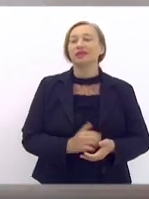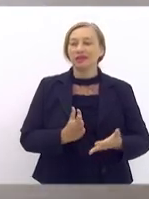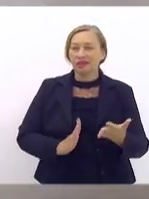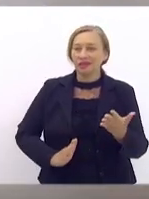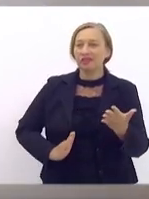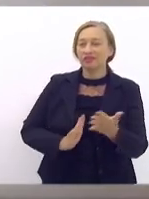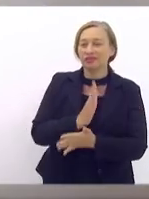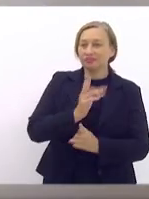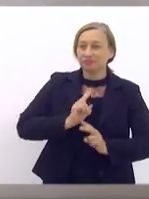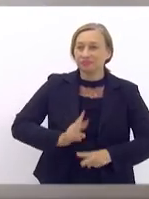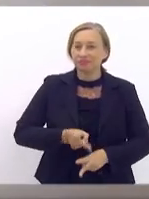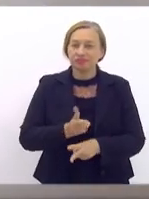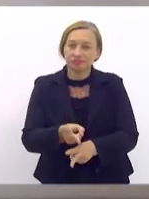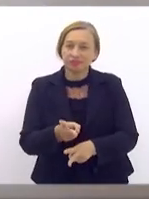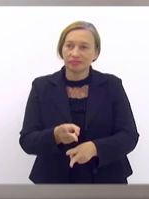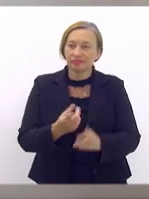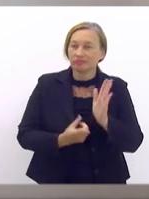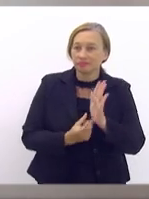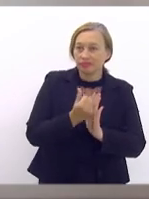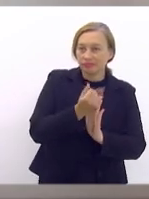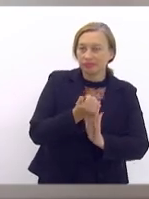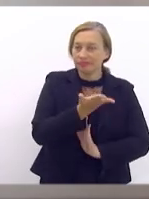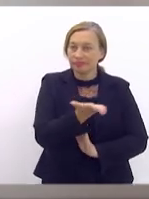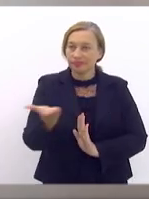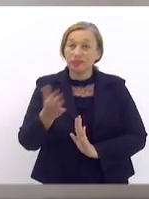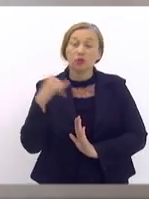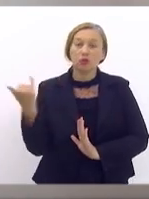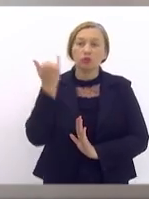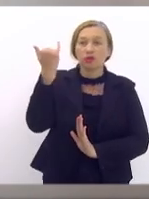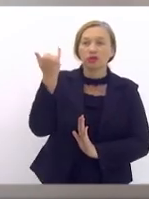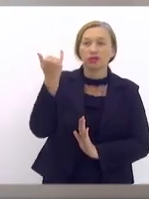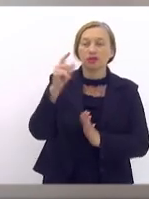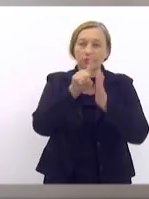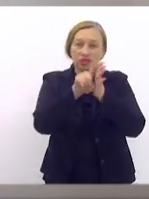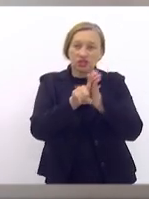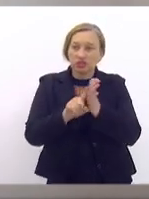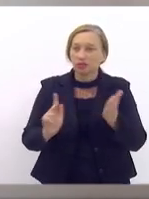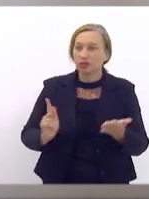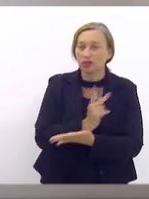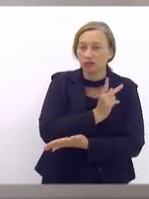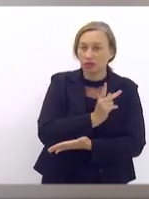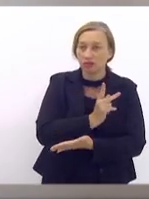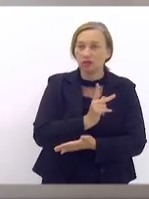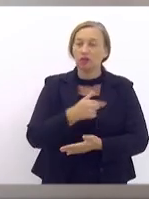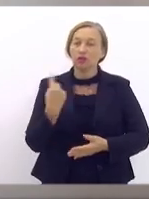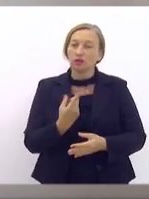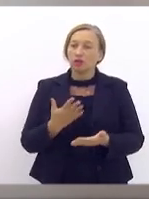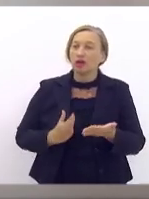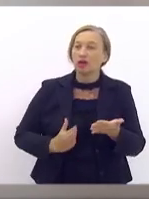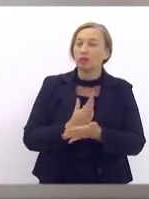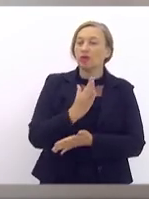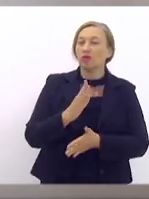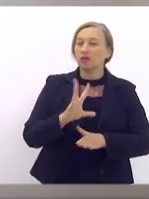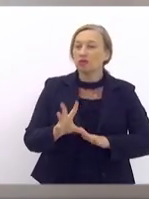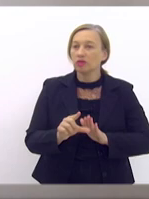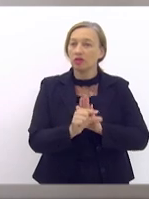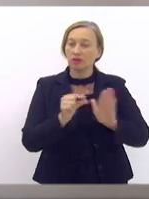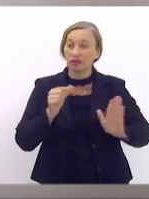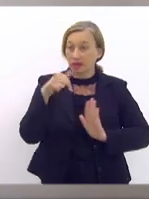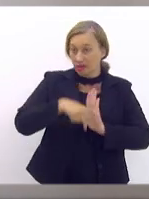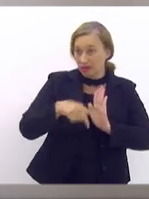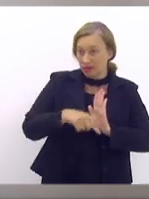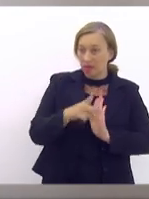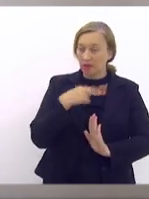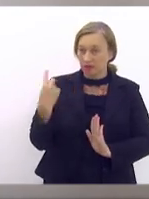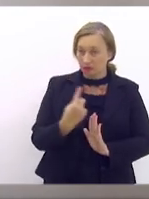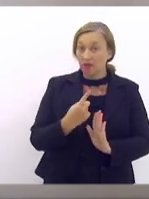e conste do orçamento de vocês, o importante é a pesquisa acontecer, porque à medida que a gente aprova uma emenda, pelo menos aqui para a gente